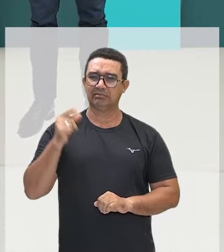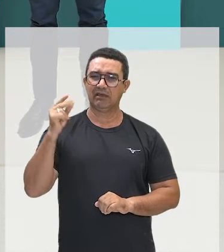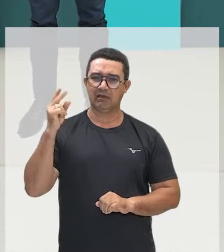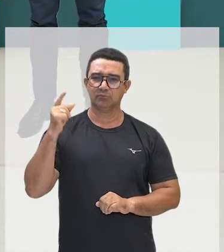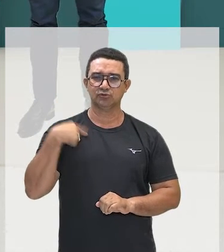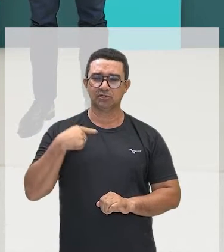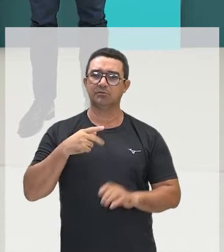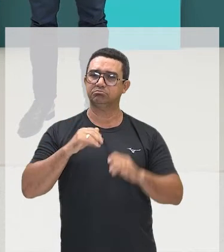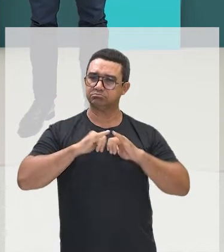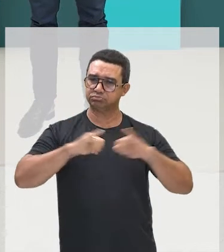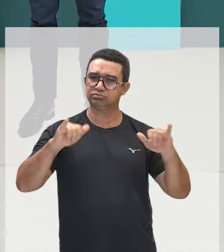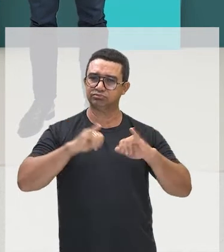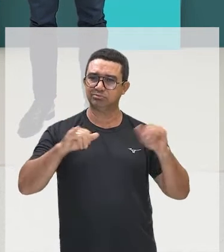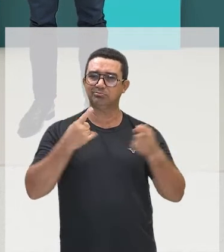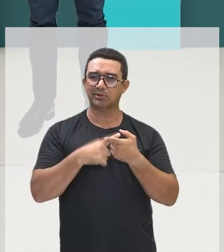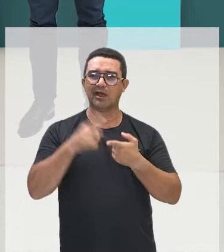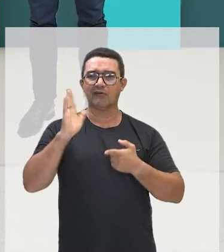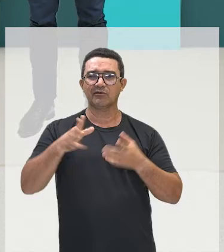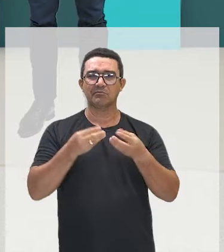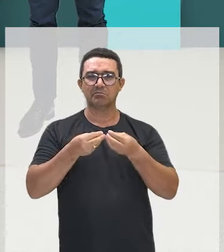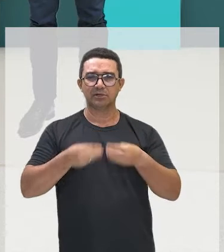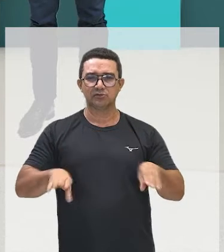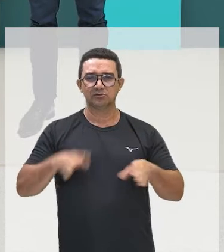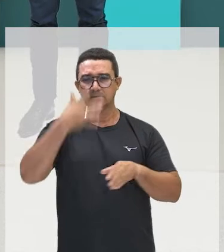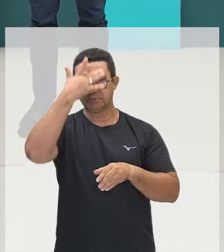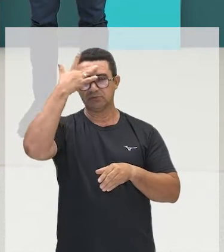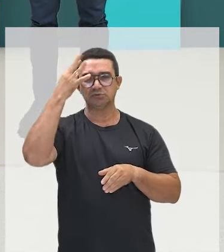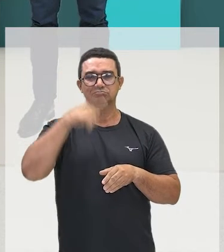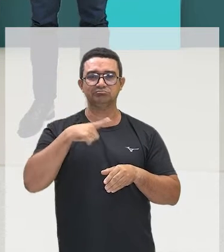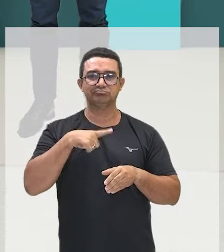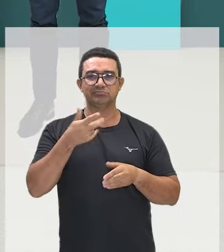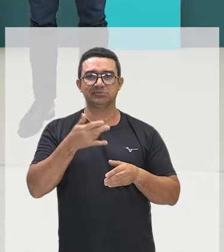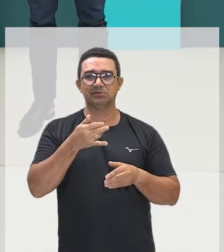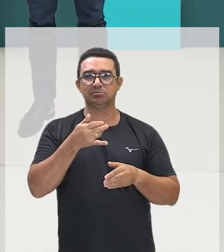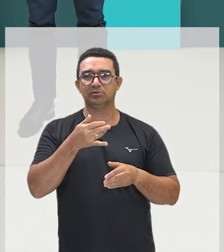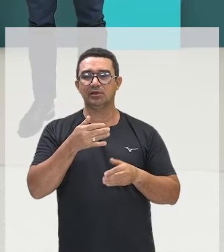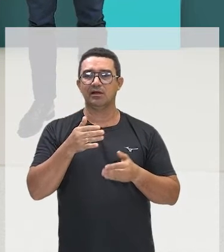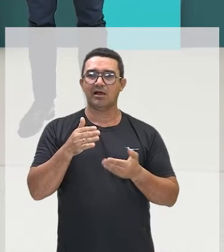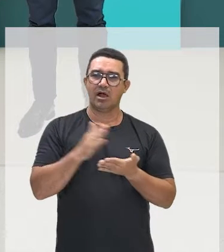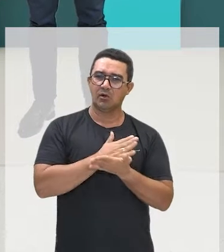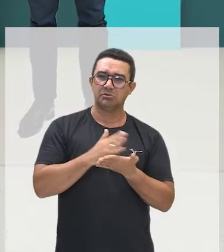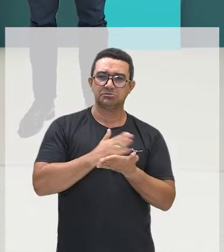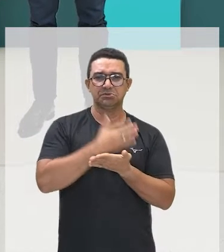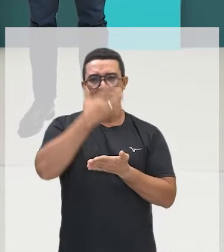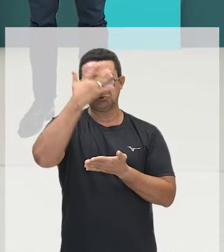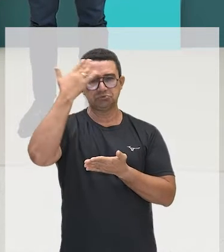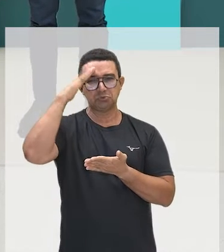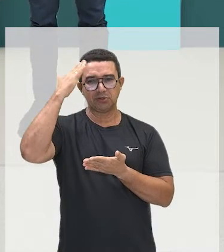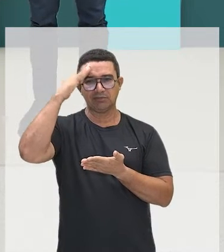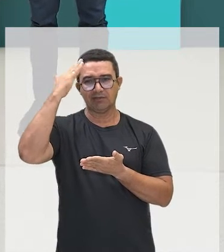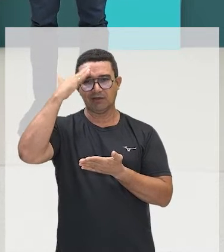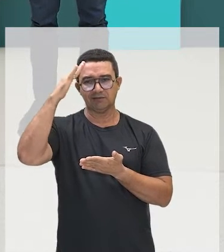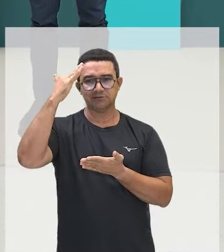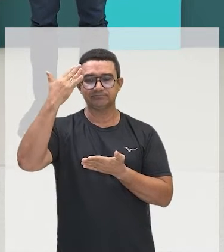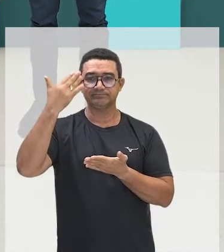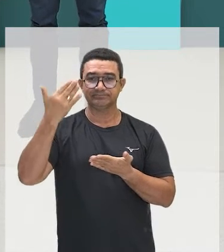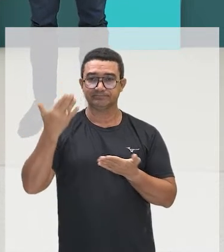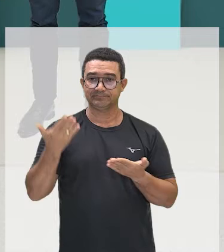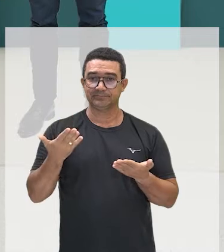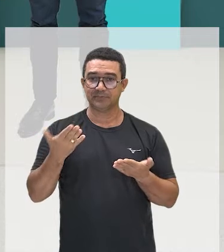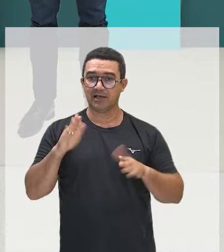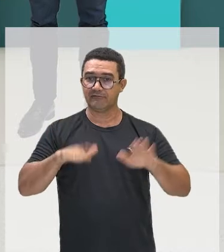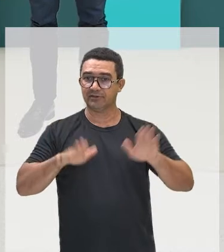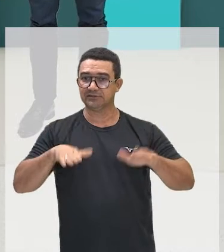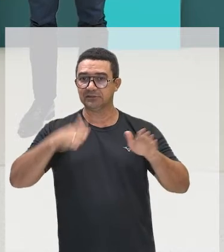ponta, né, nem todo mundo consegue compreender. E às vezes a pessoa, por exemplo, já ouviu várias vezes que vacina faz mal e